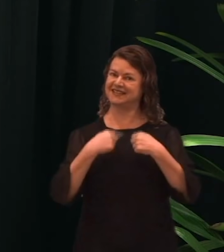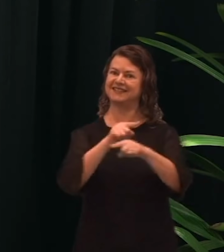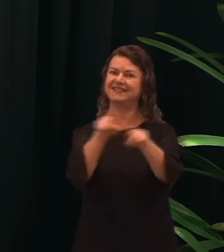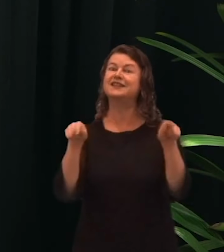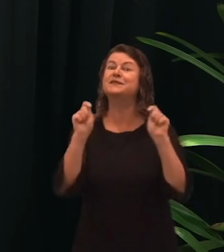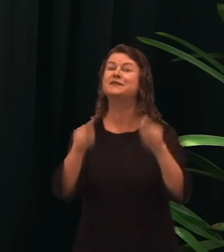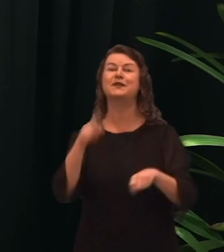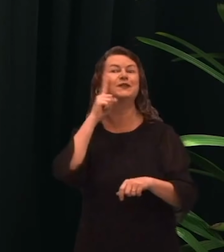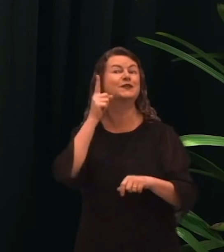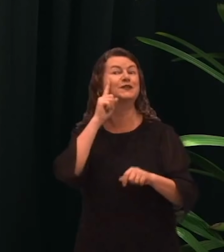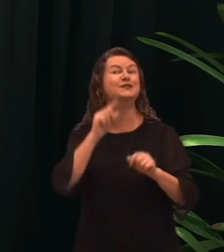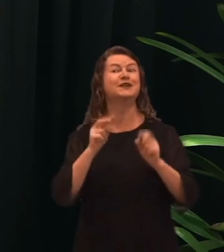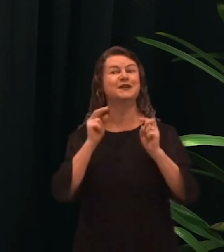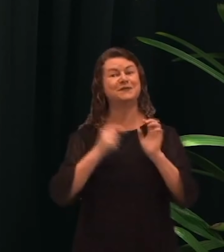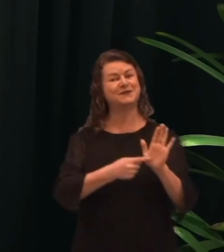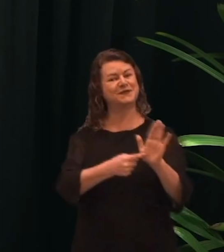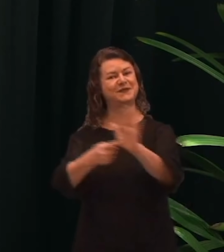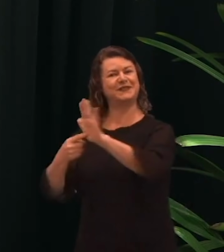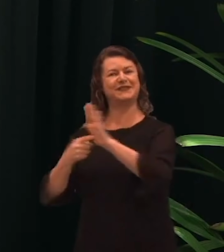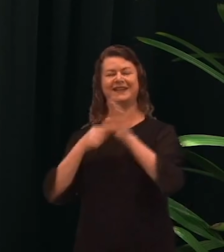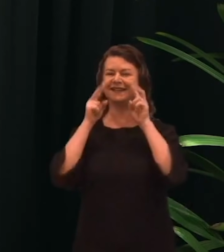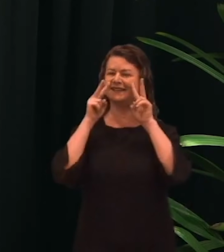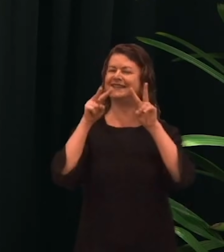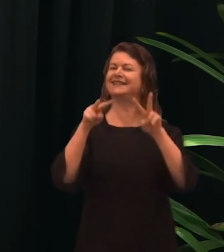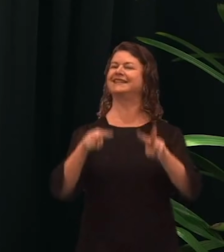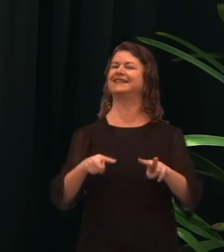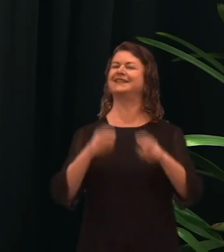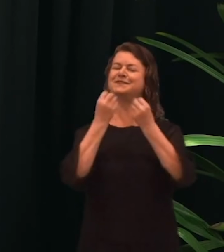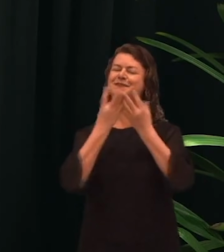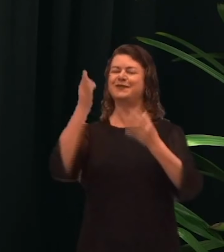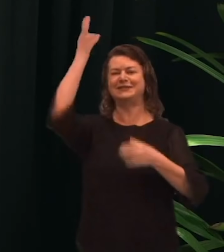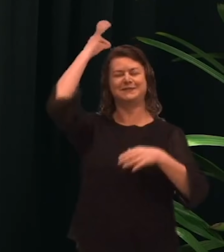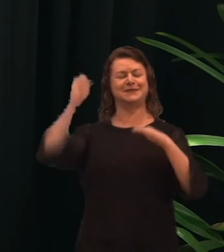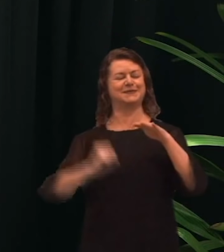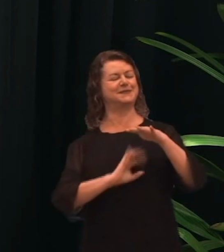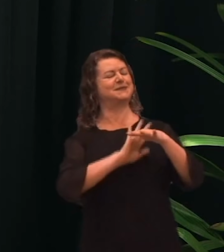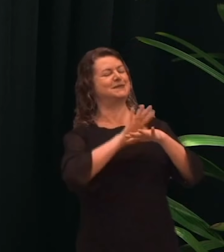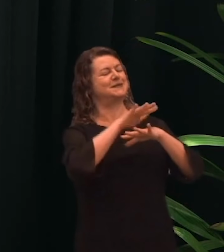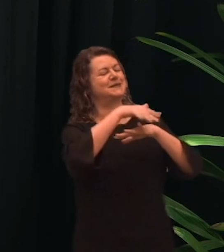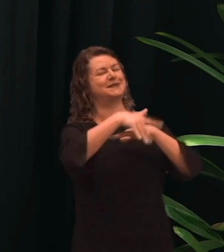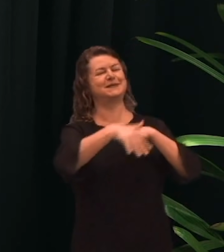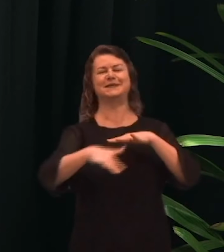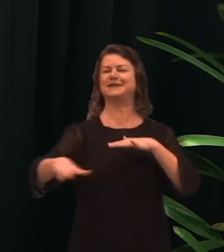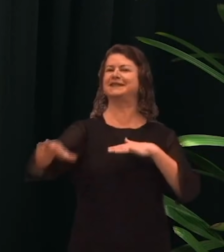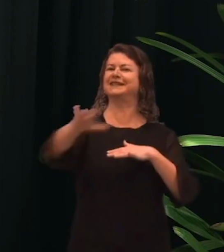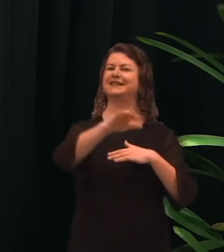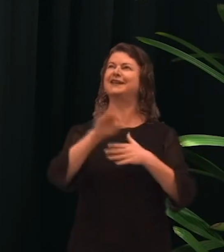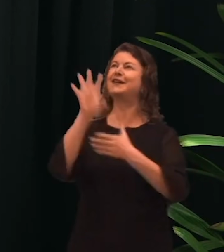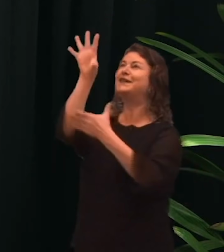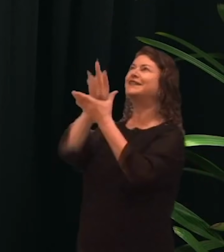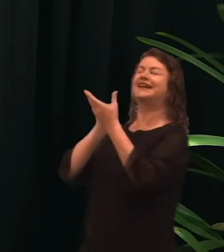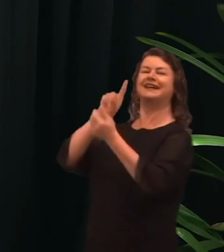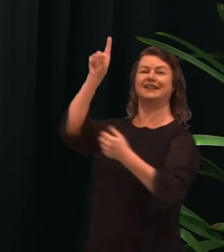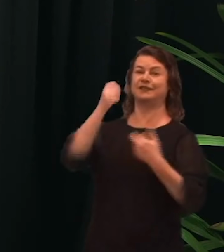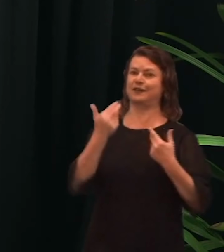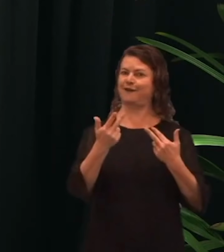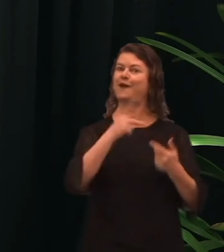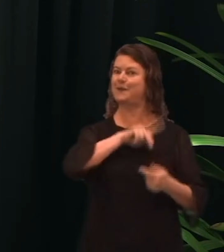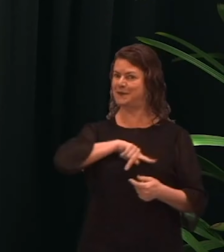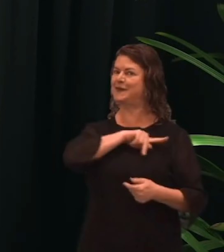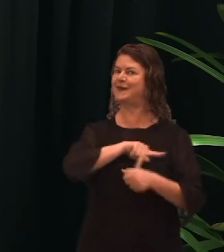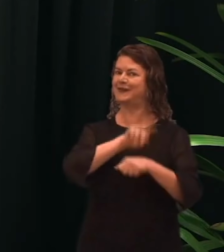eu e você podemos evidenciar dia a dia os frutos do Espírito, a bondade de Deus e sermos